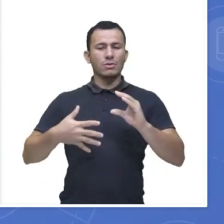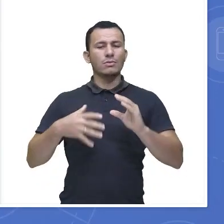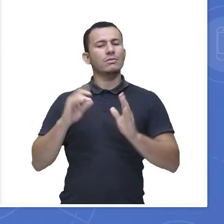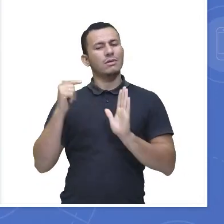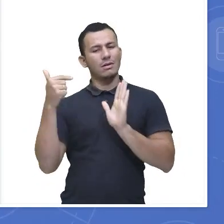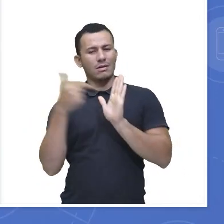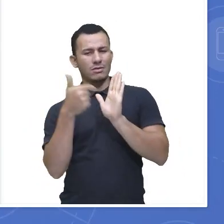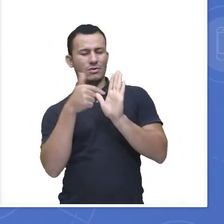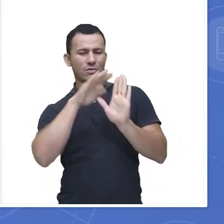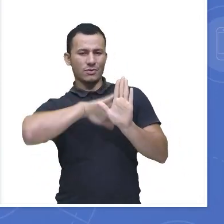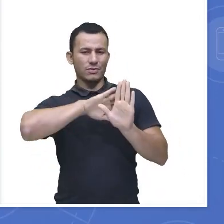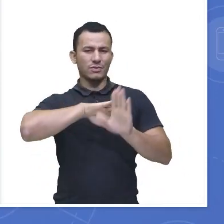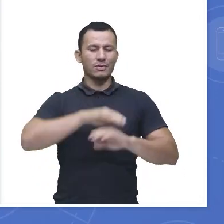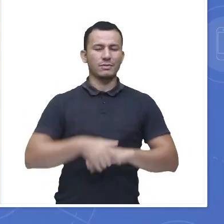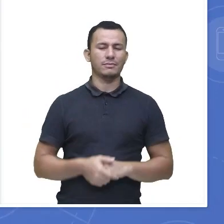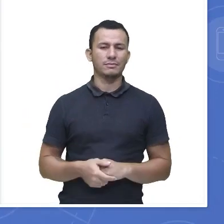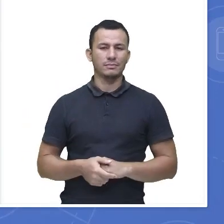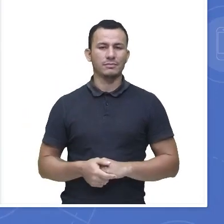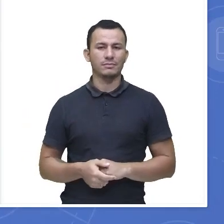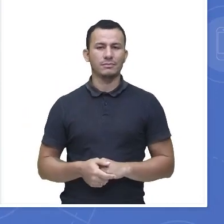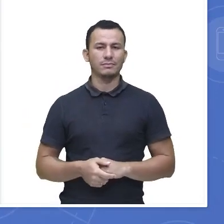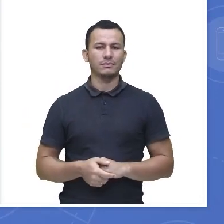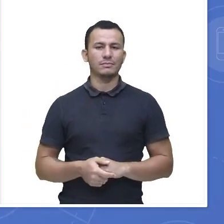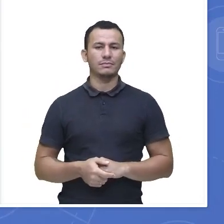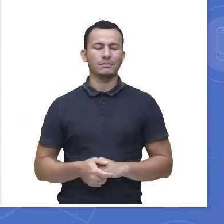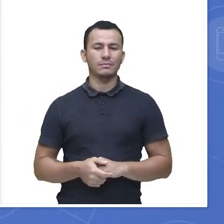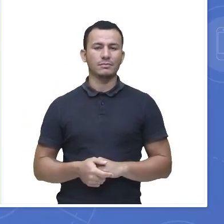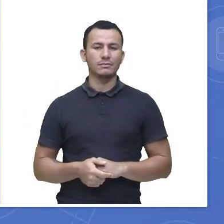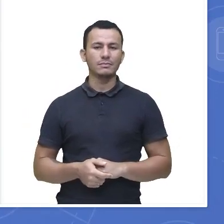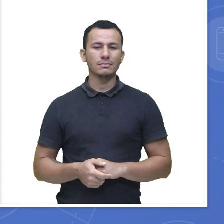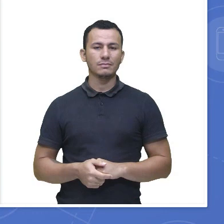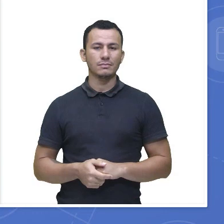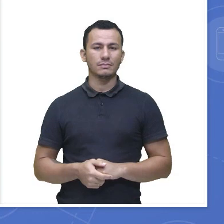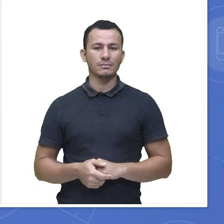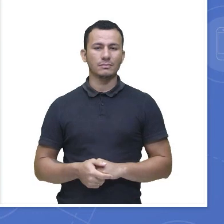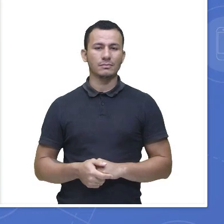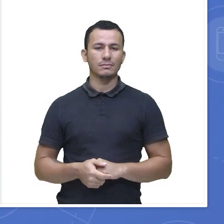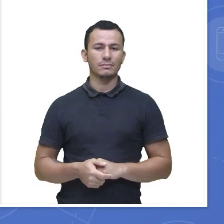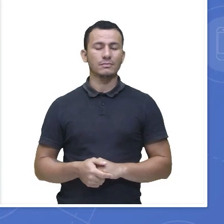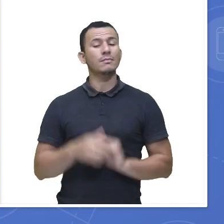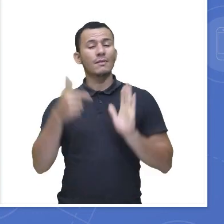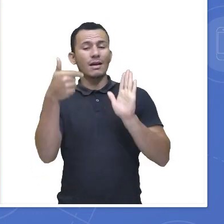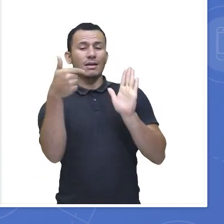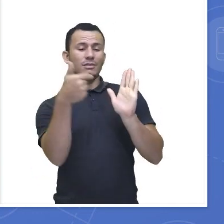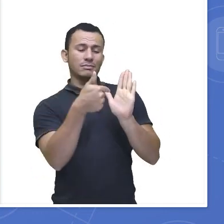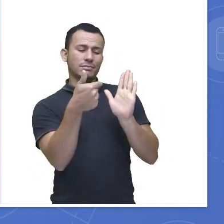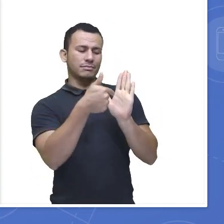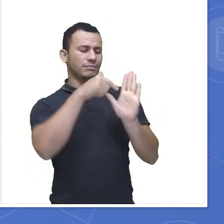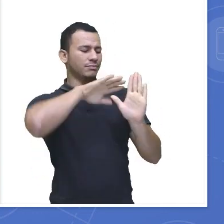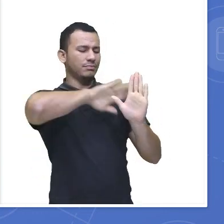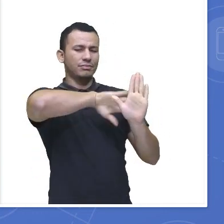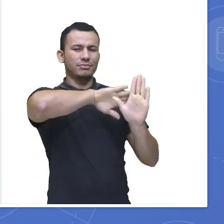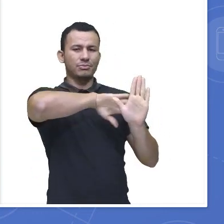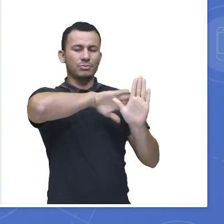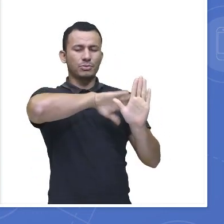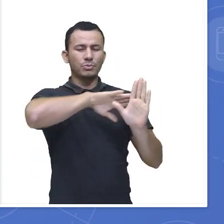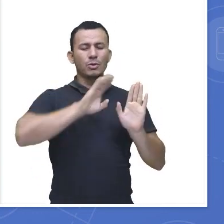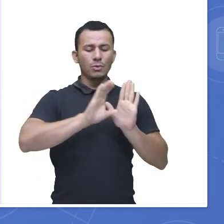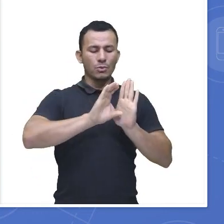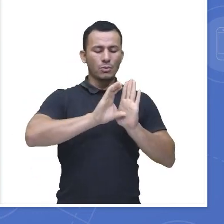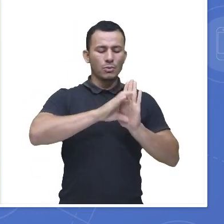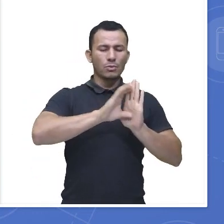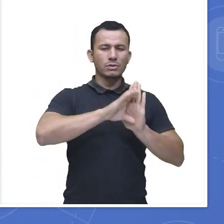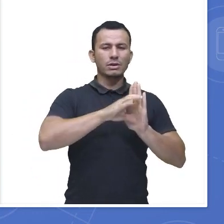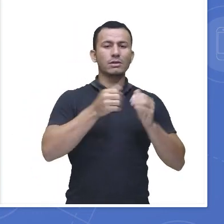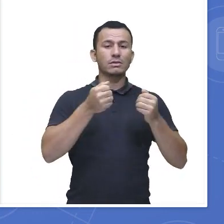lá. Conceito de ironia. Muito bem. A ironia é um conceito, uma definição